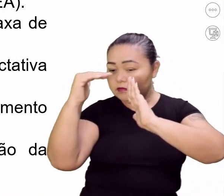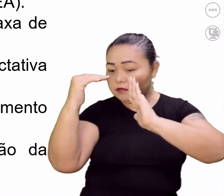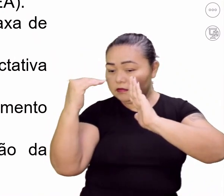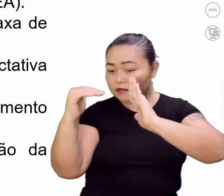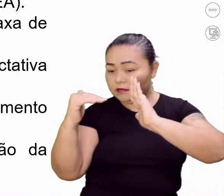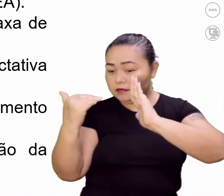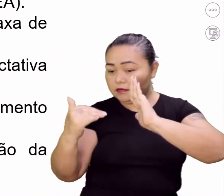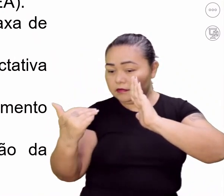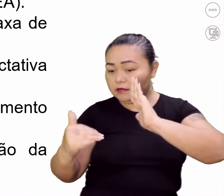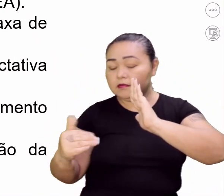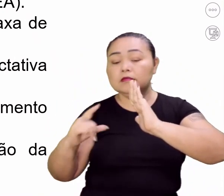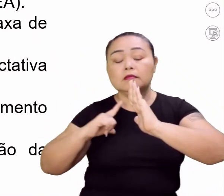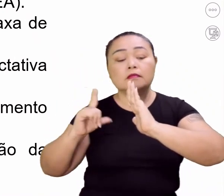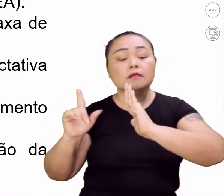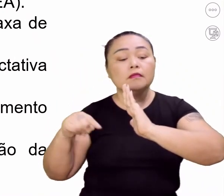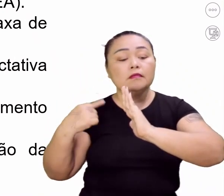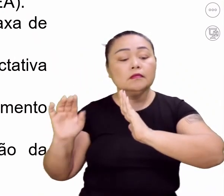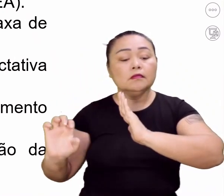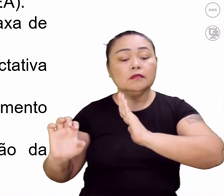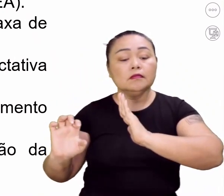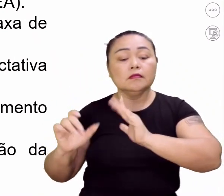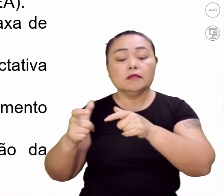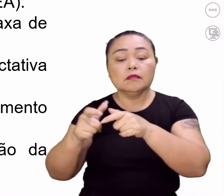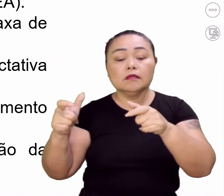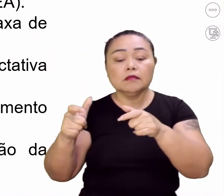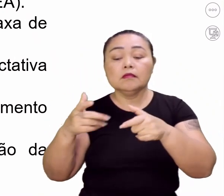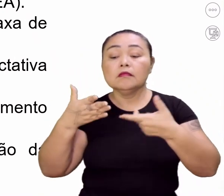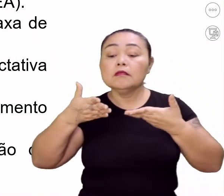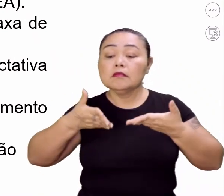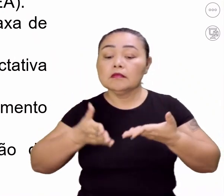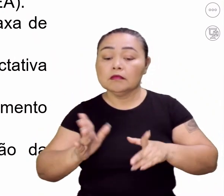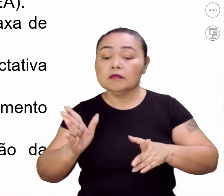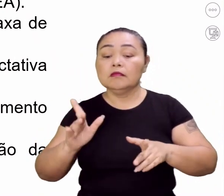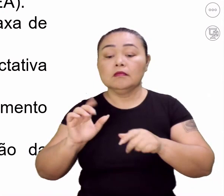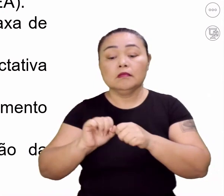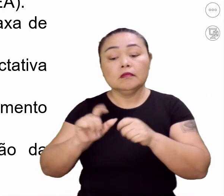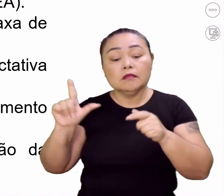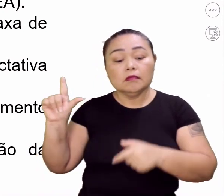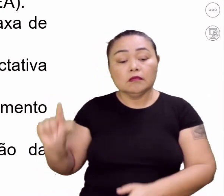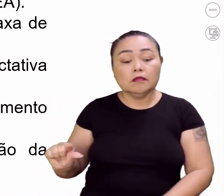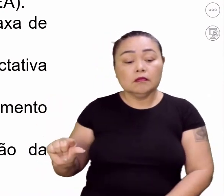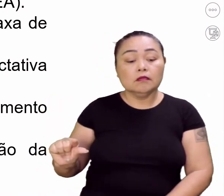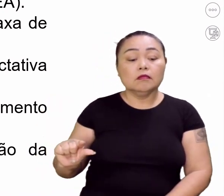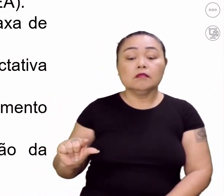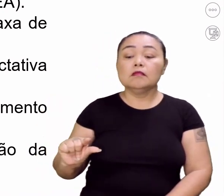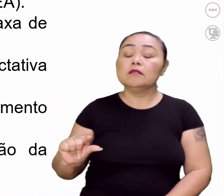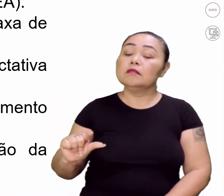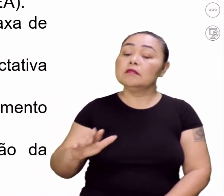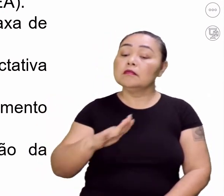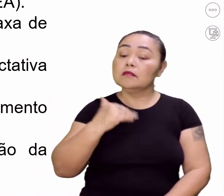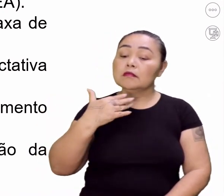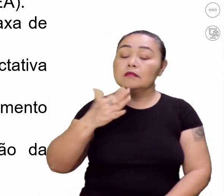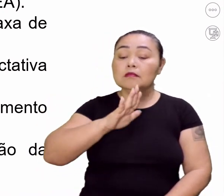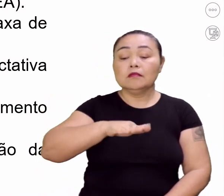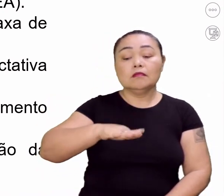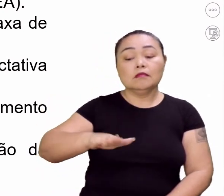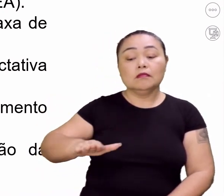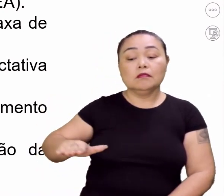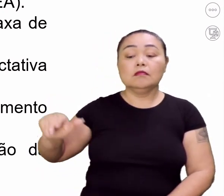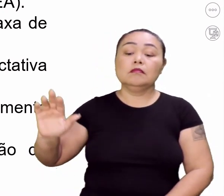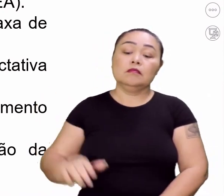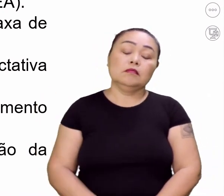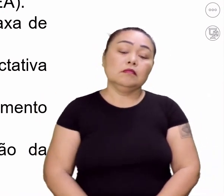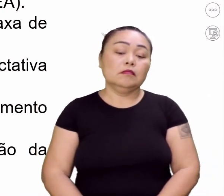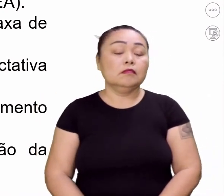estrutura, né? De toda a estrutura. E ao aumento da taxa de fecundidade e a redução da mortalidade